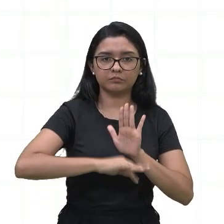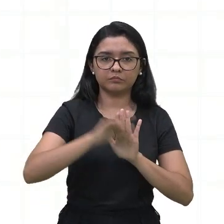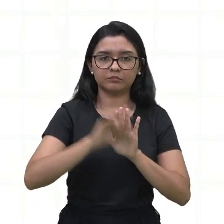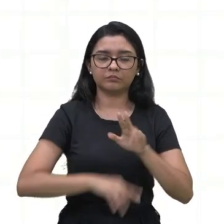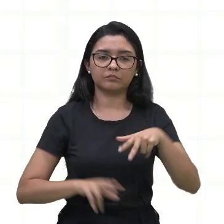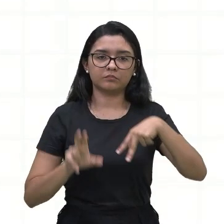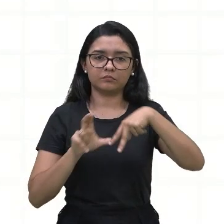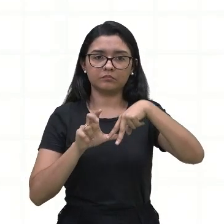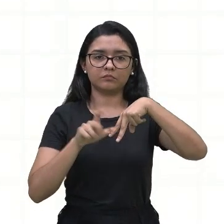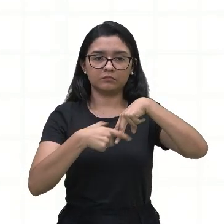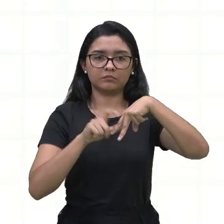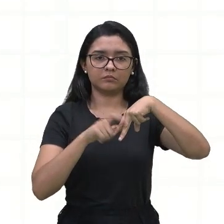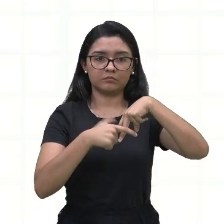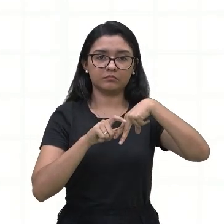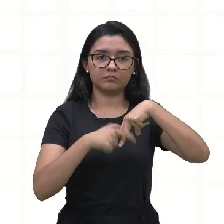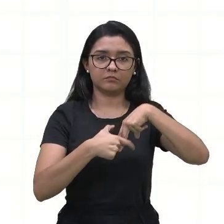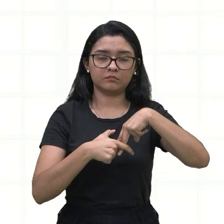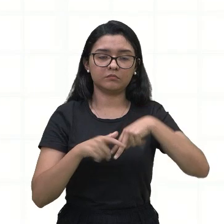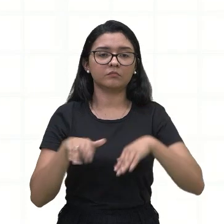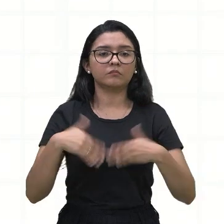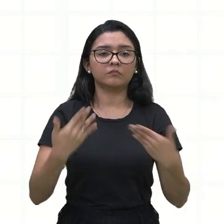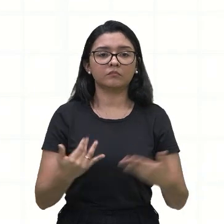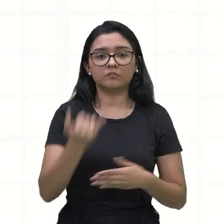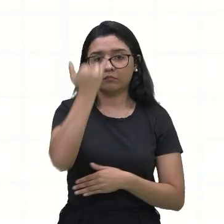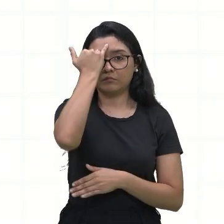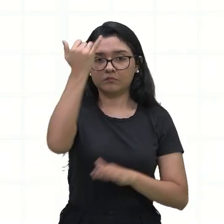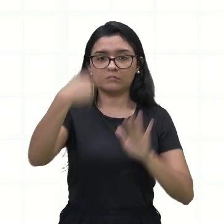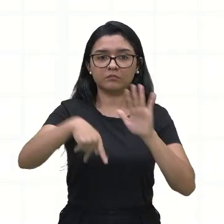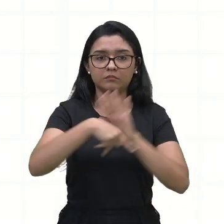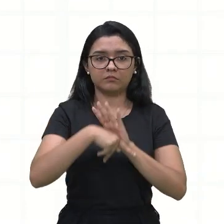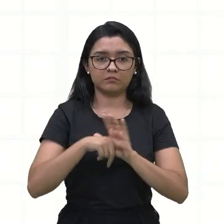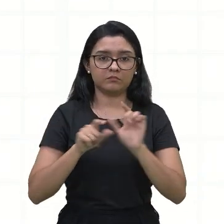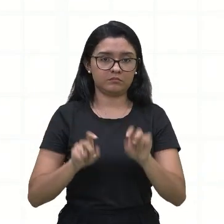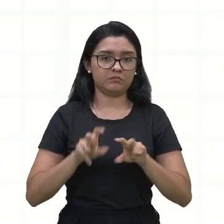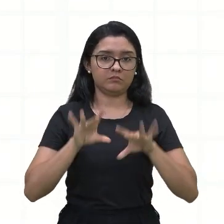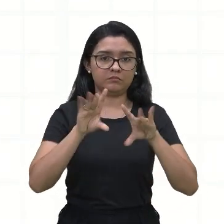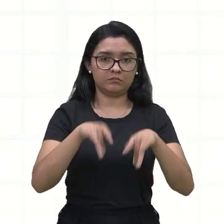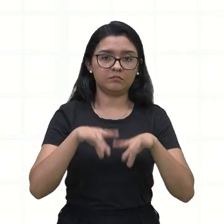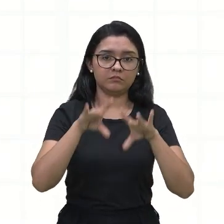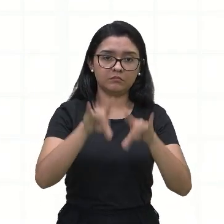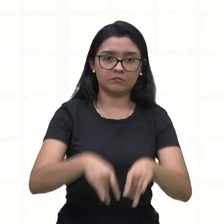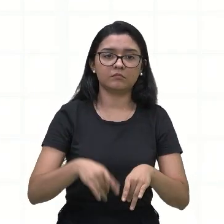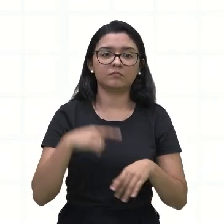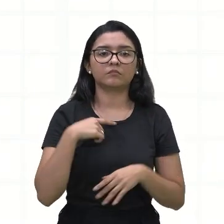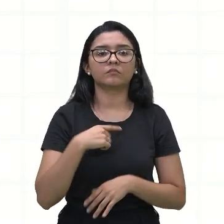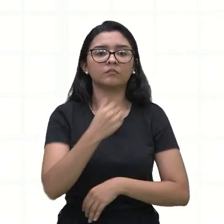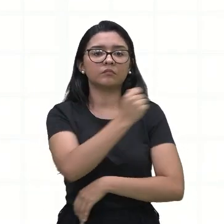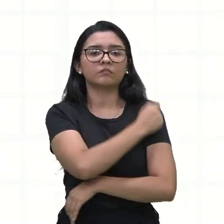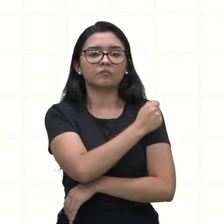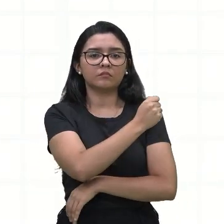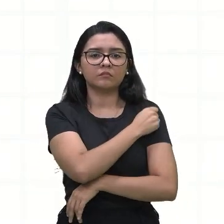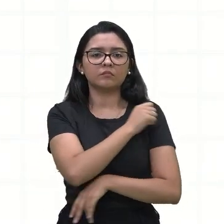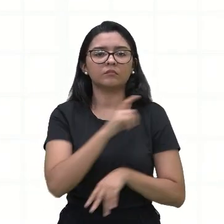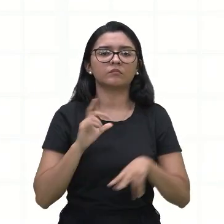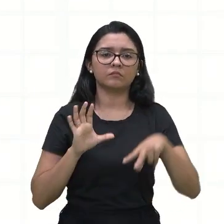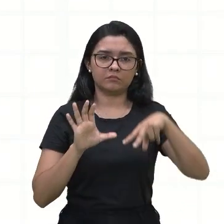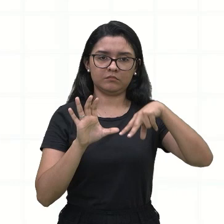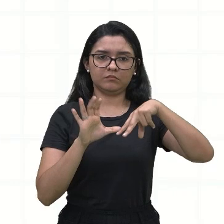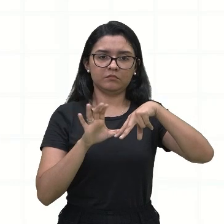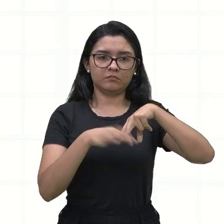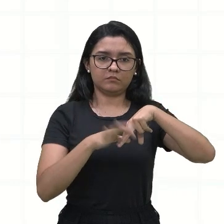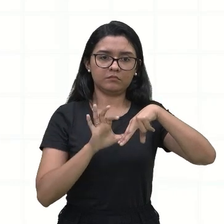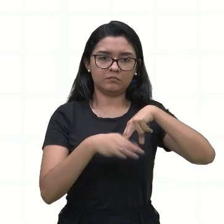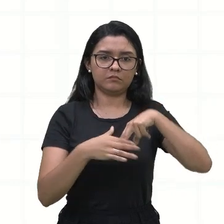veio da Austrália, onde estudantes de ginástica se divertiam girando aros de bambu na cintura em